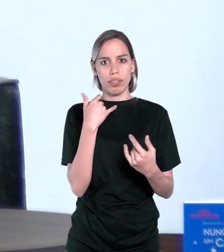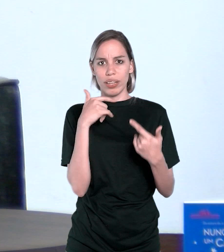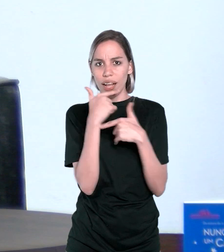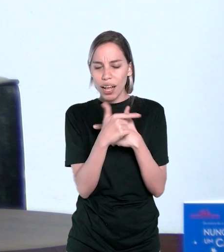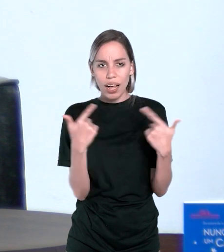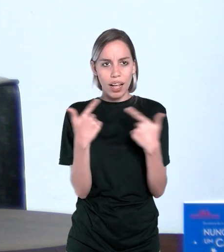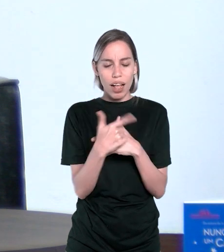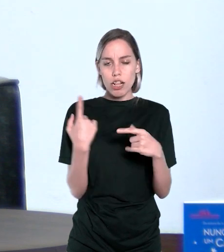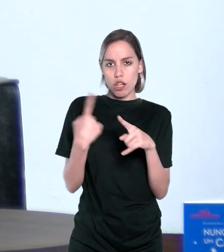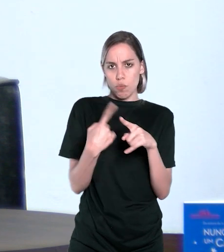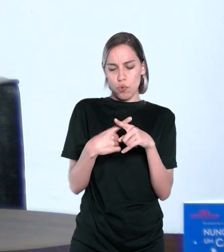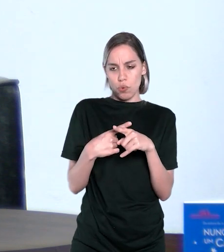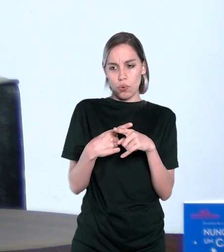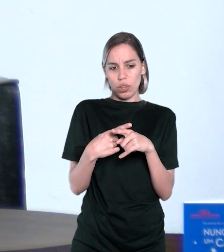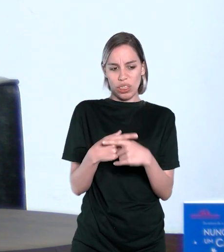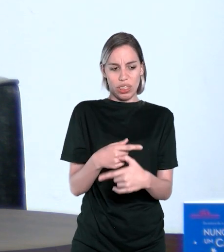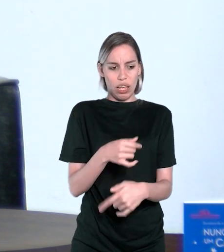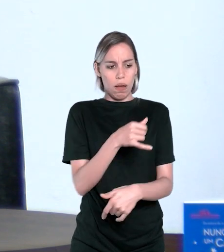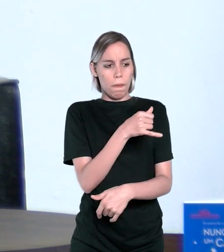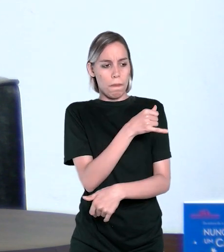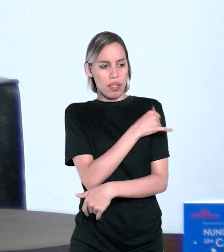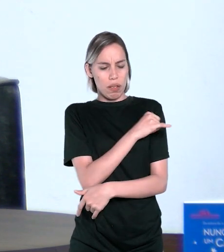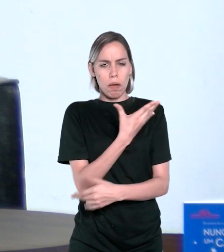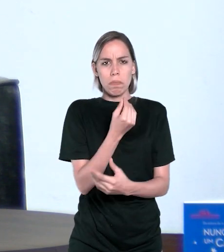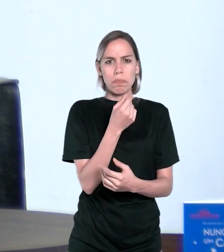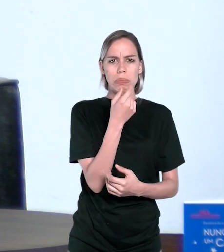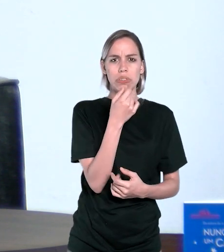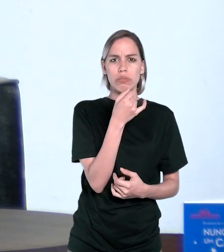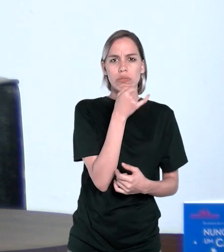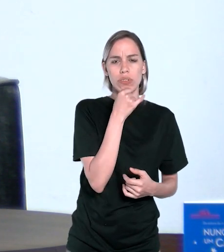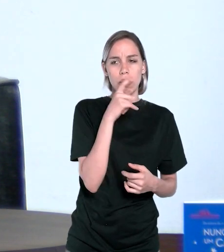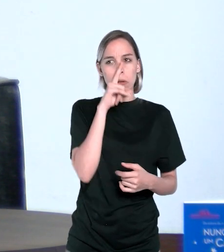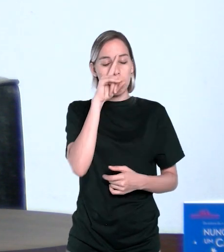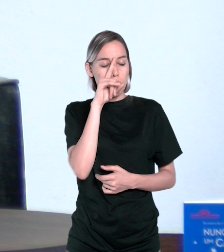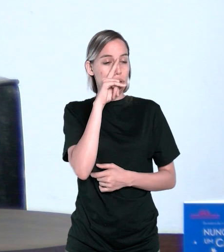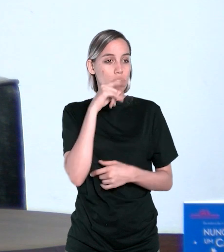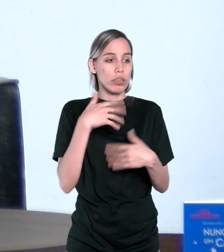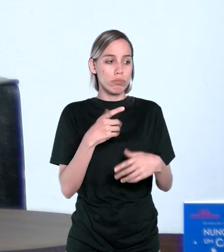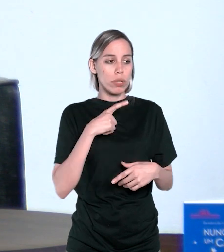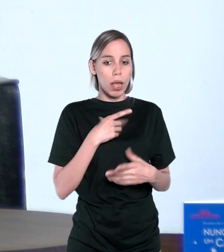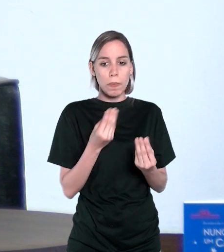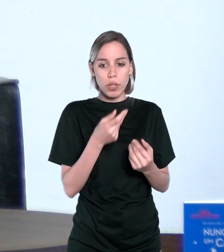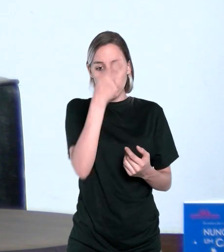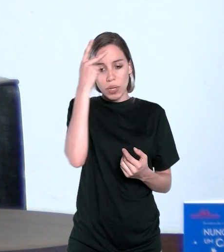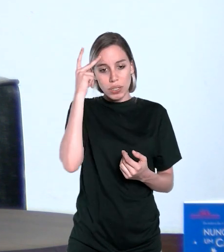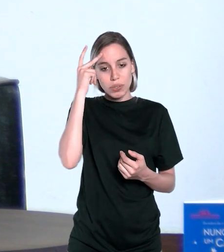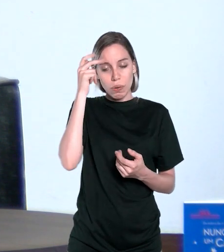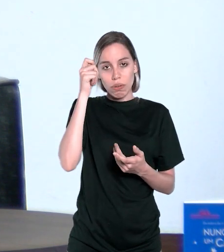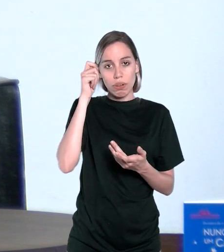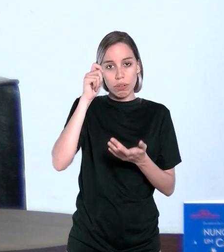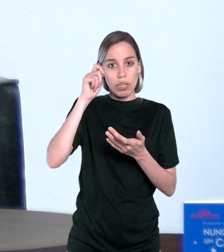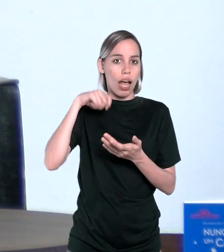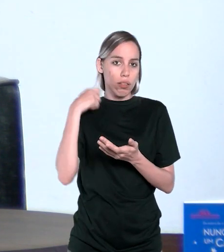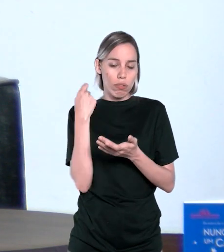né, muitos escritores que usam humor estão no Rio de Janeiro. Então é um livro que tem humor, é um livro que fala de afeto, é um livro que